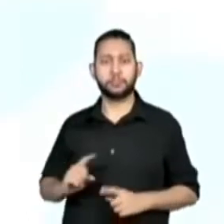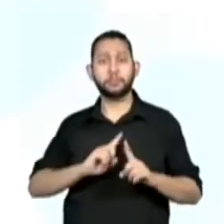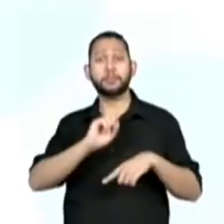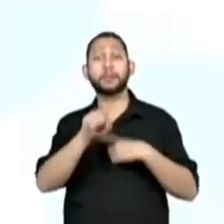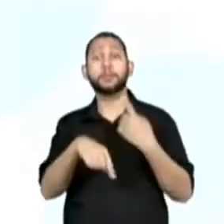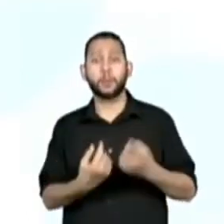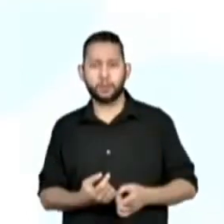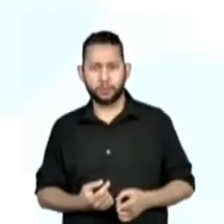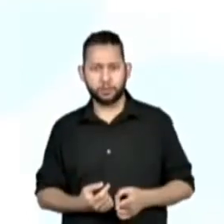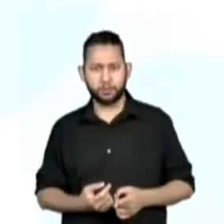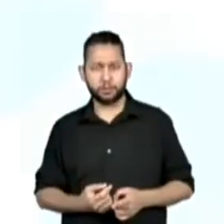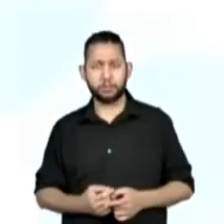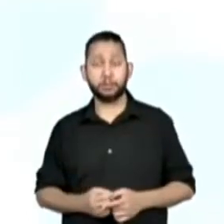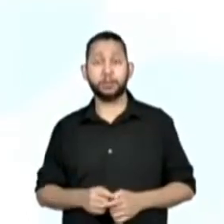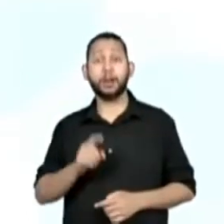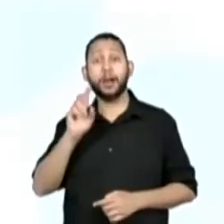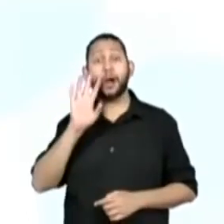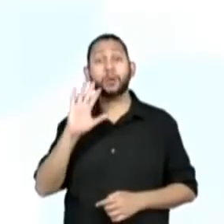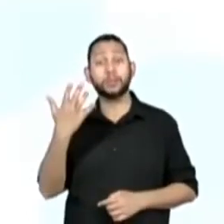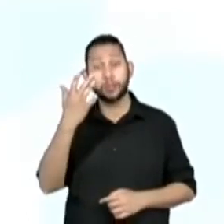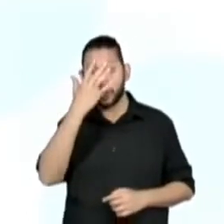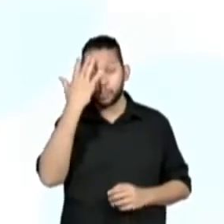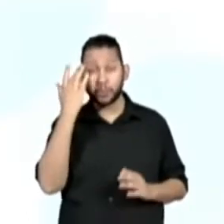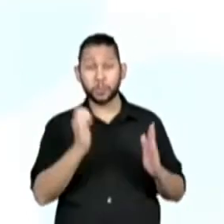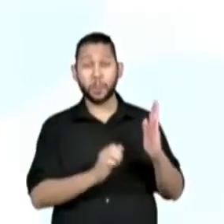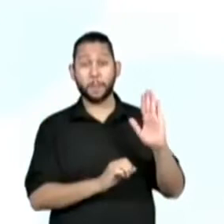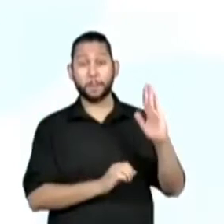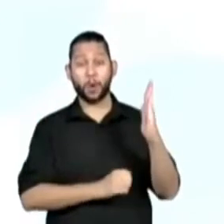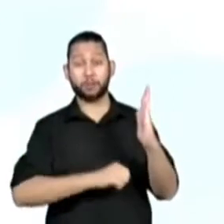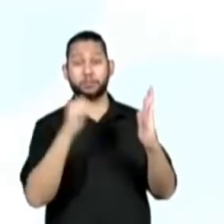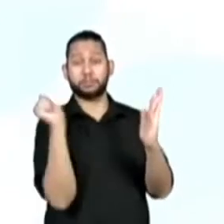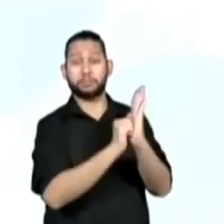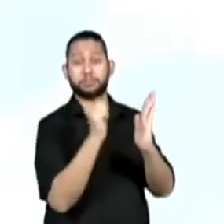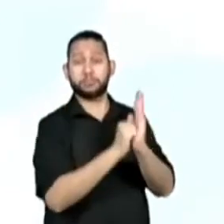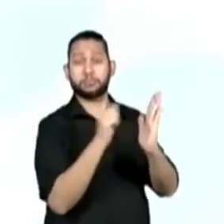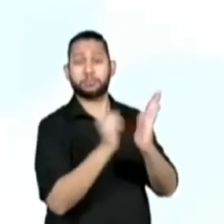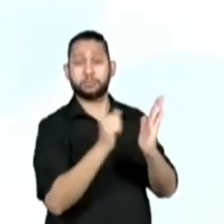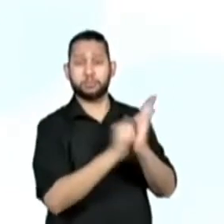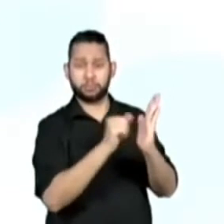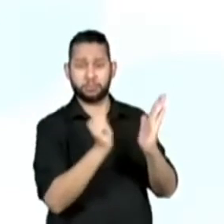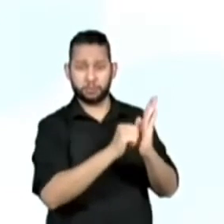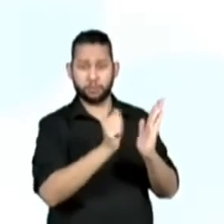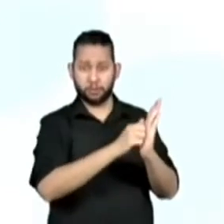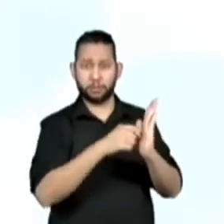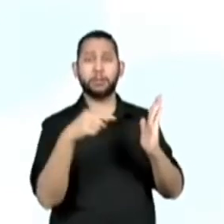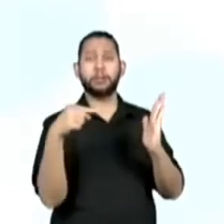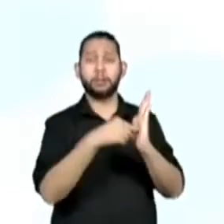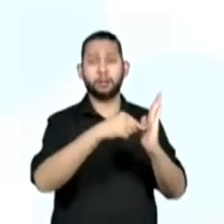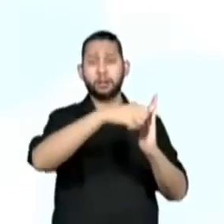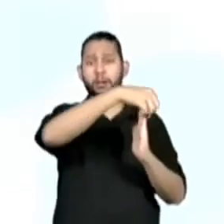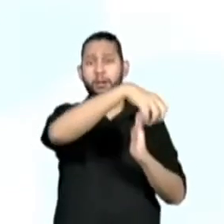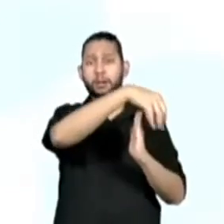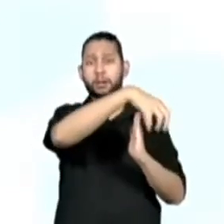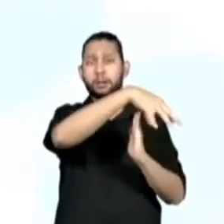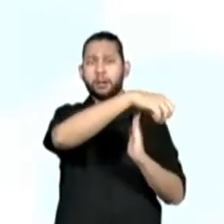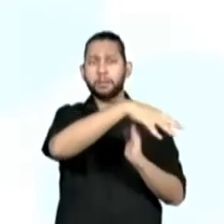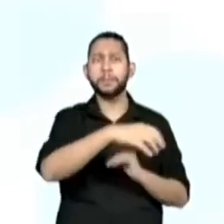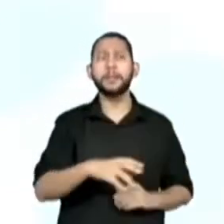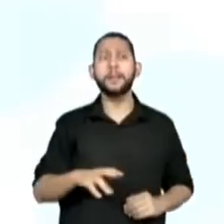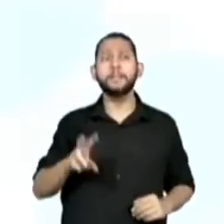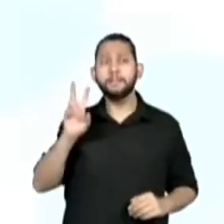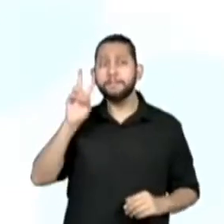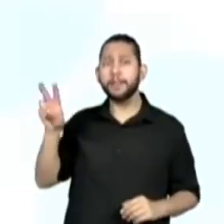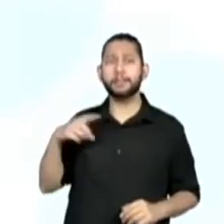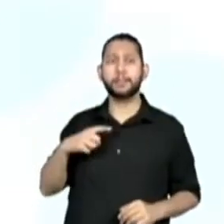Uma pausa aqui, porque tem uma palavra um pouco diferente. O que significa a palavra balido? Vocês